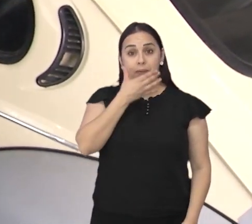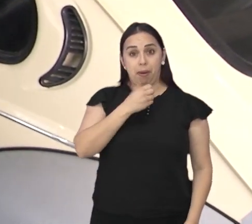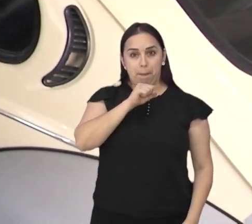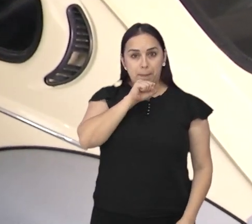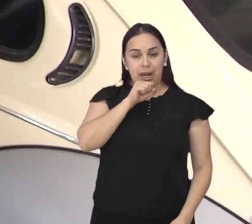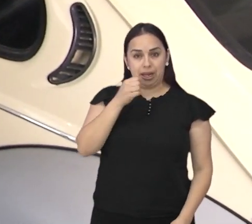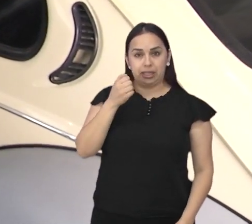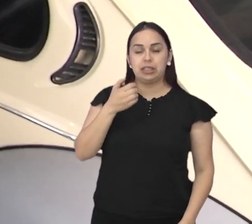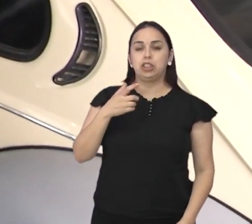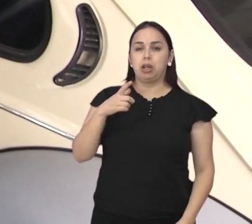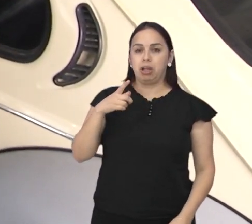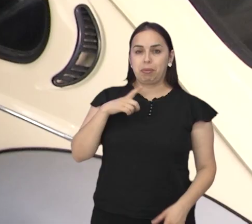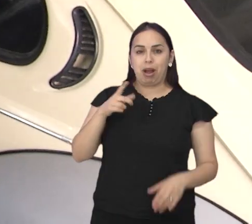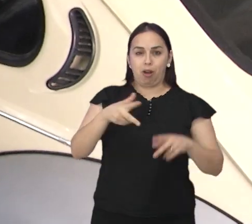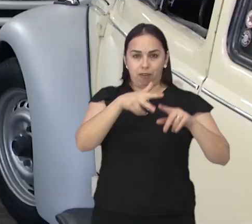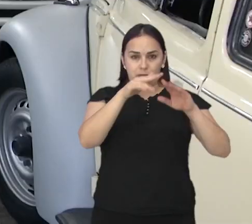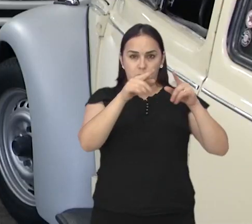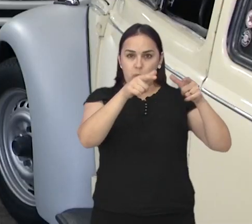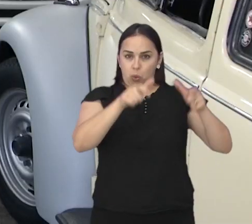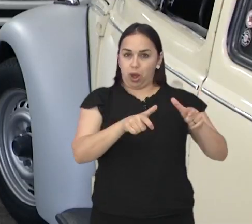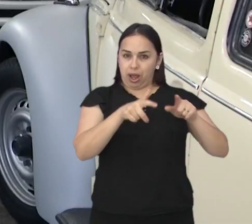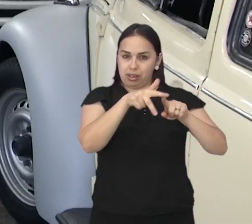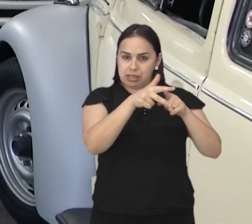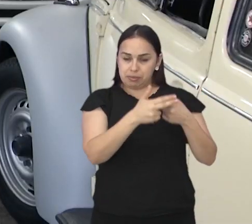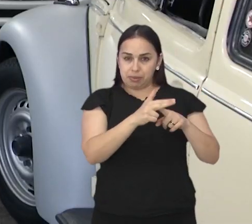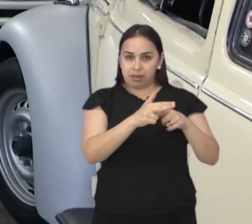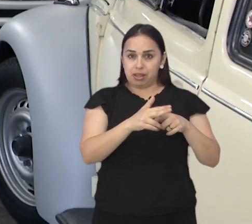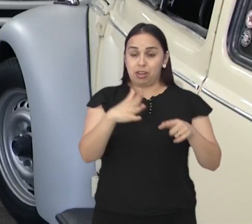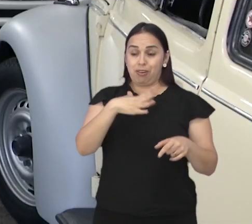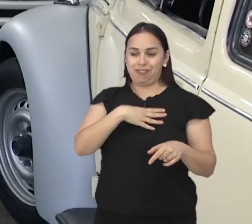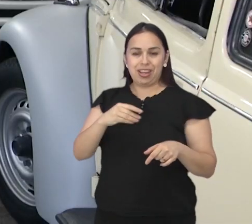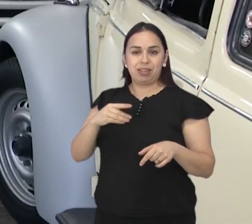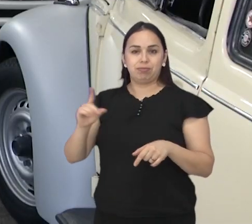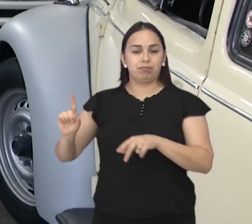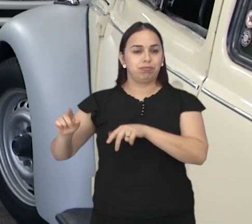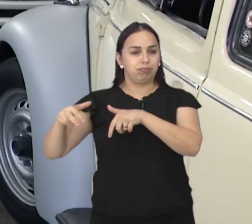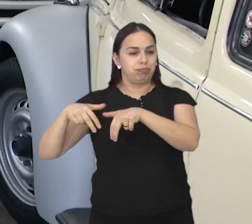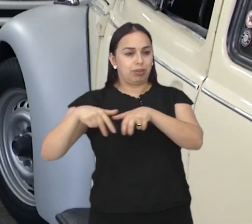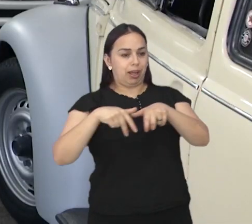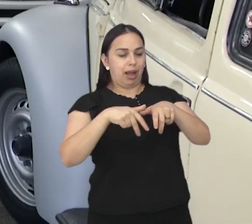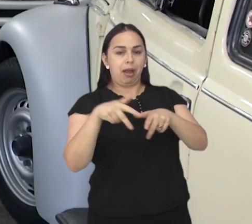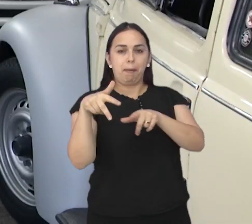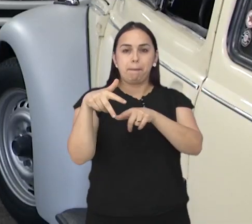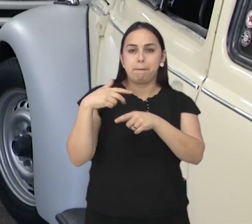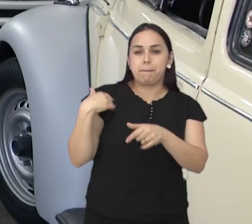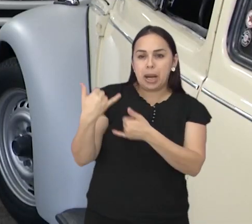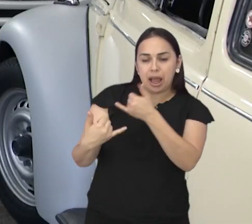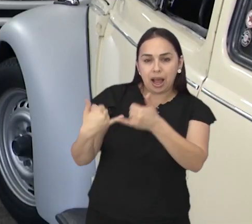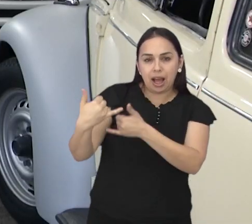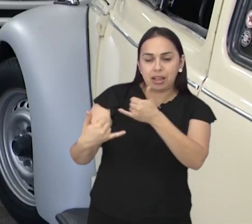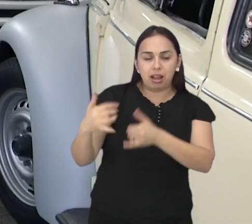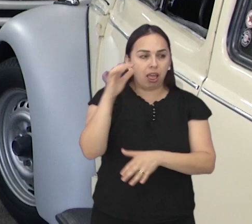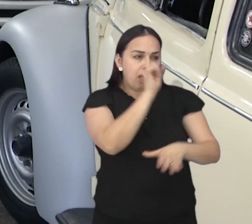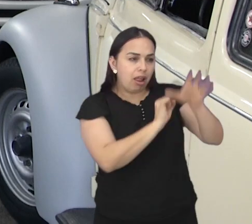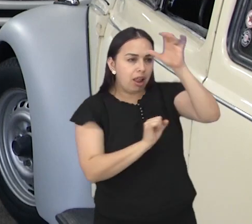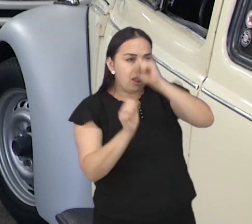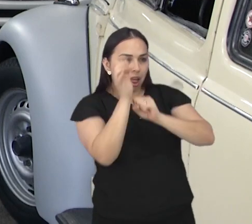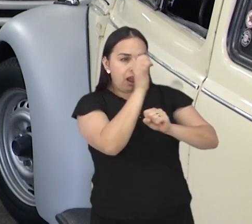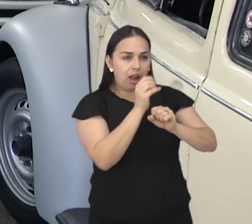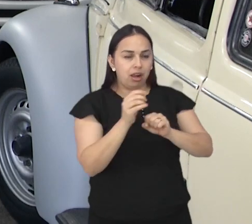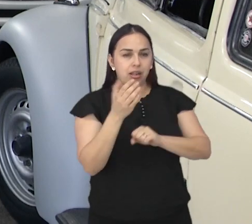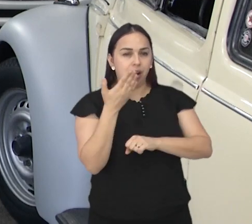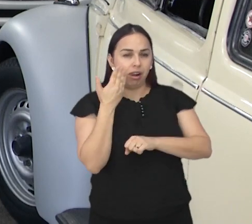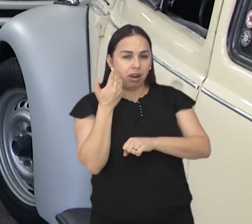Meu pai tinha uma oficina mecânica e os filhos, desde pequenininho, trabalhavam com meu pai. Ficava lá brincando e